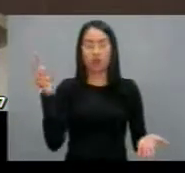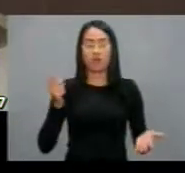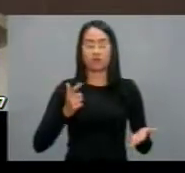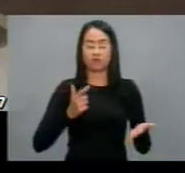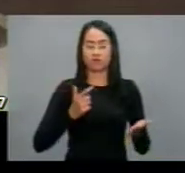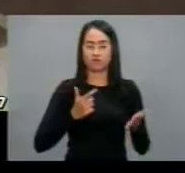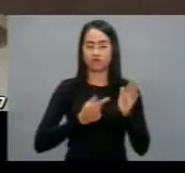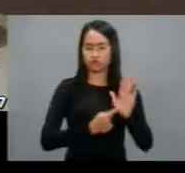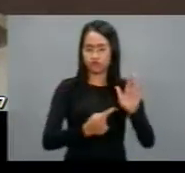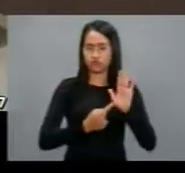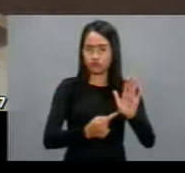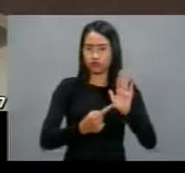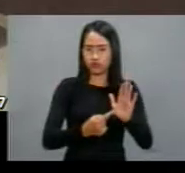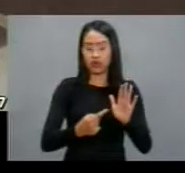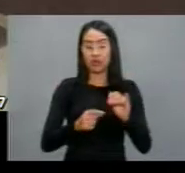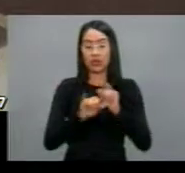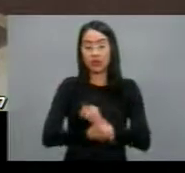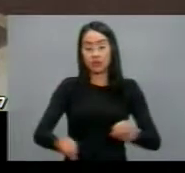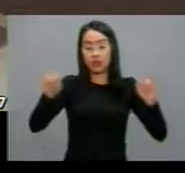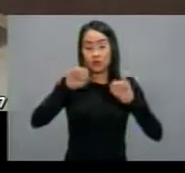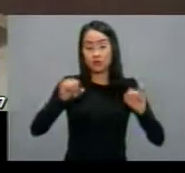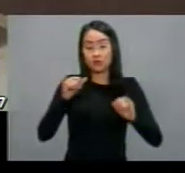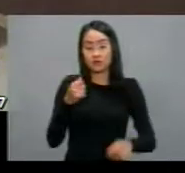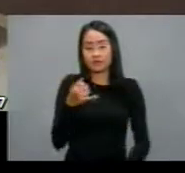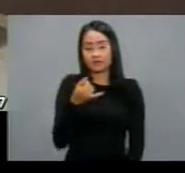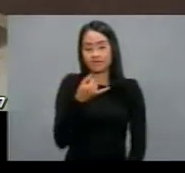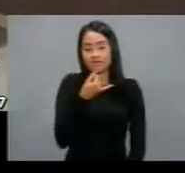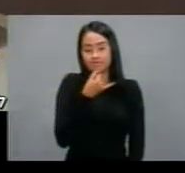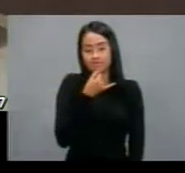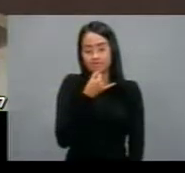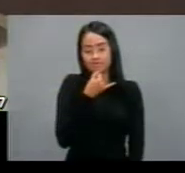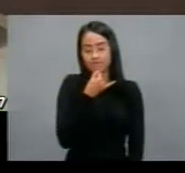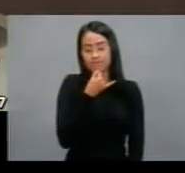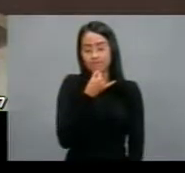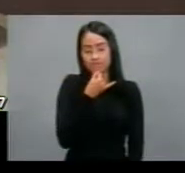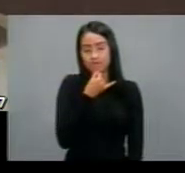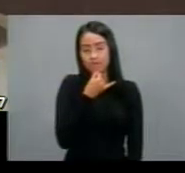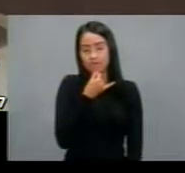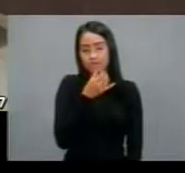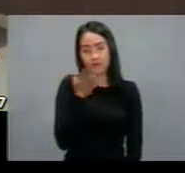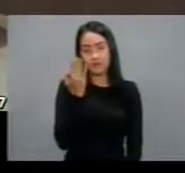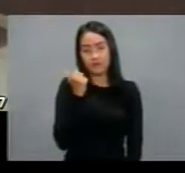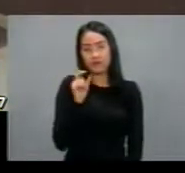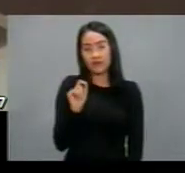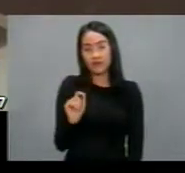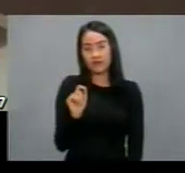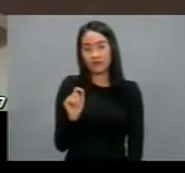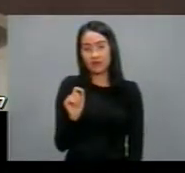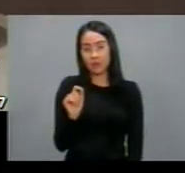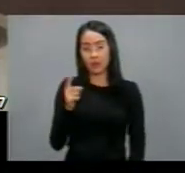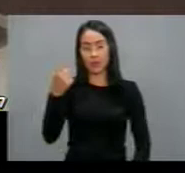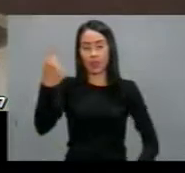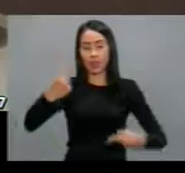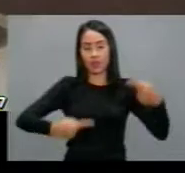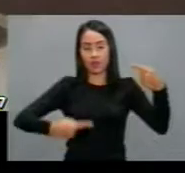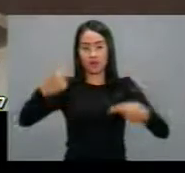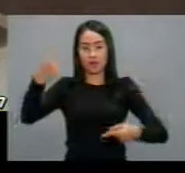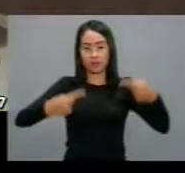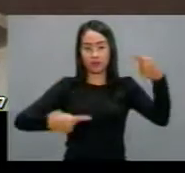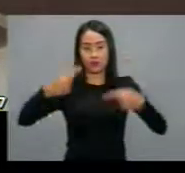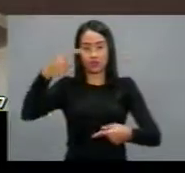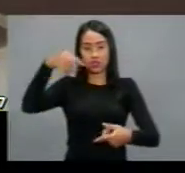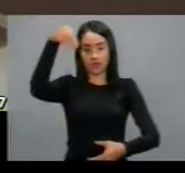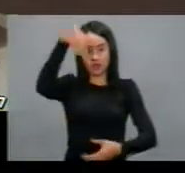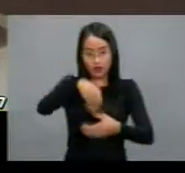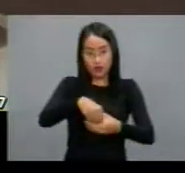eles nos dão a triste notícia que a violência política que aconteceu a partir